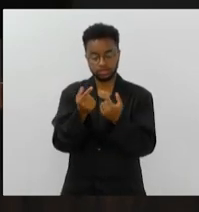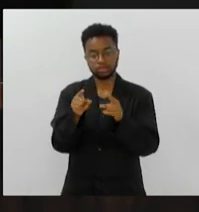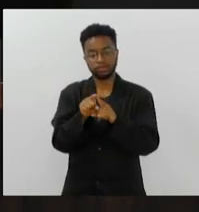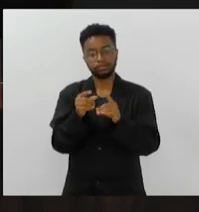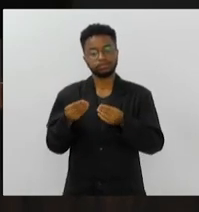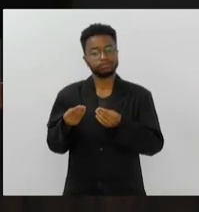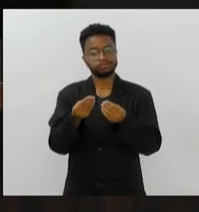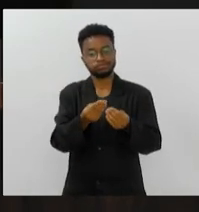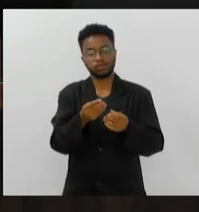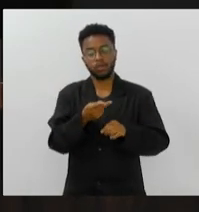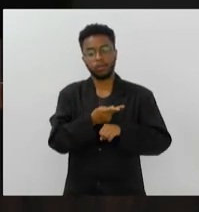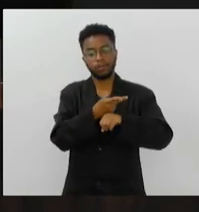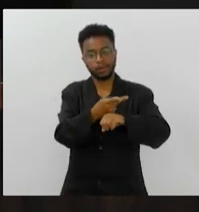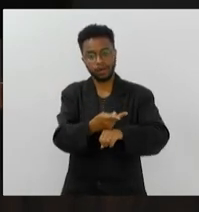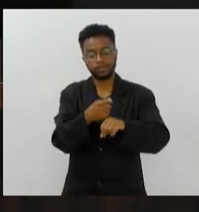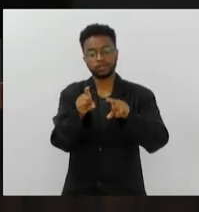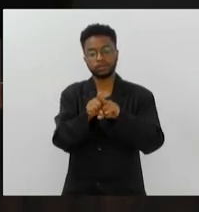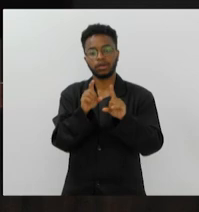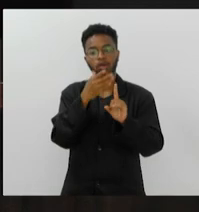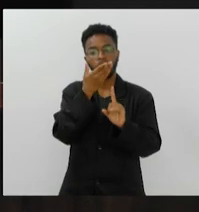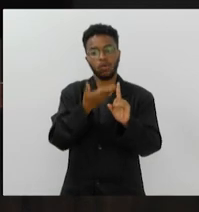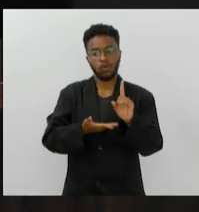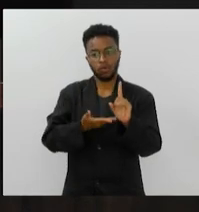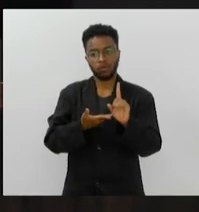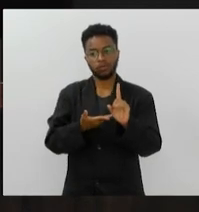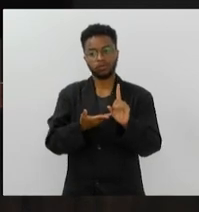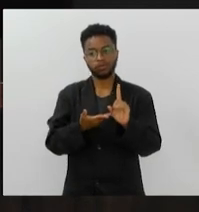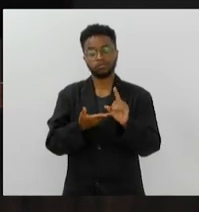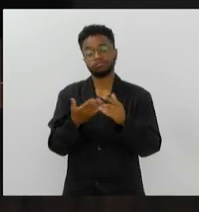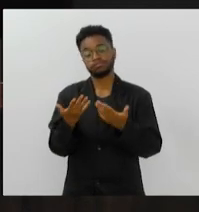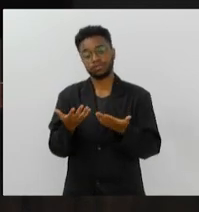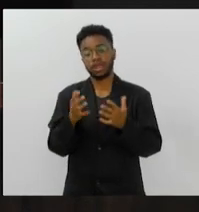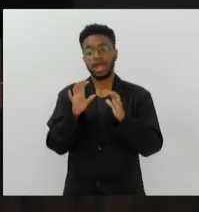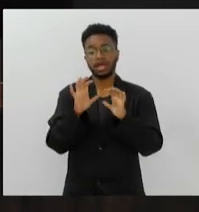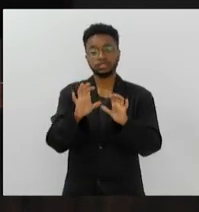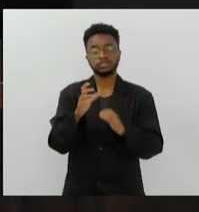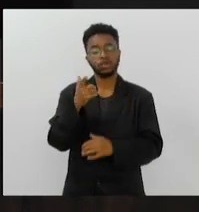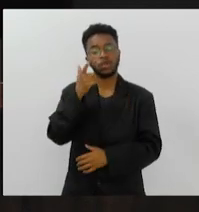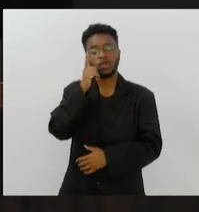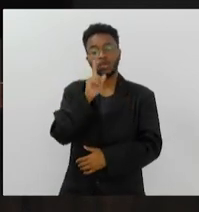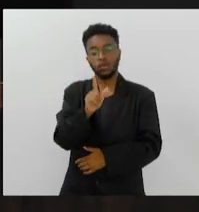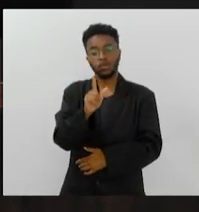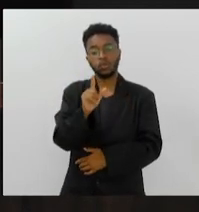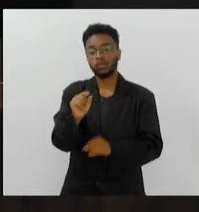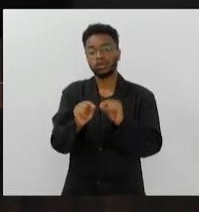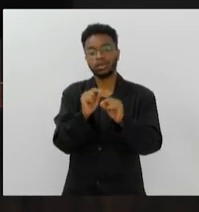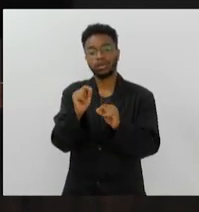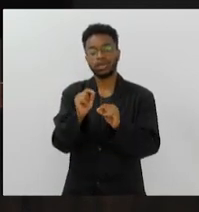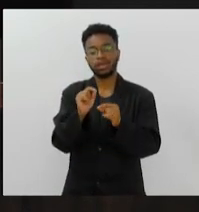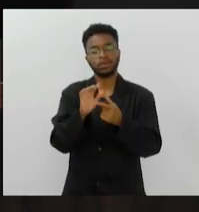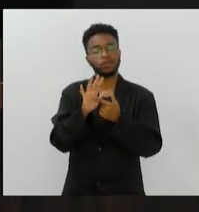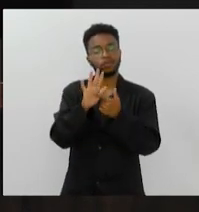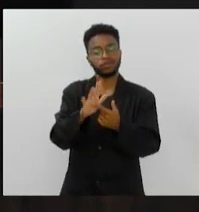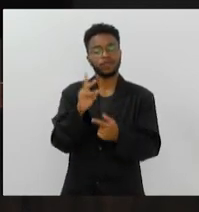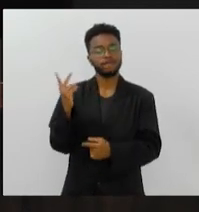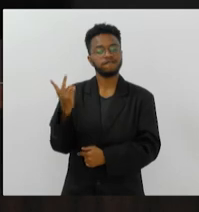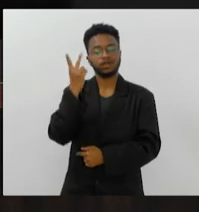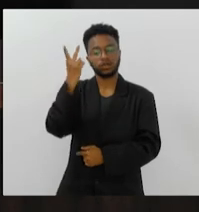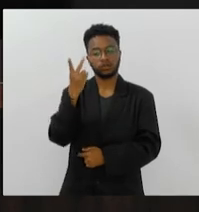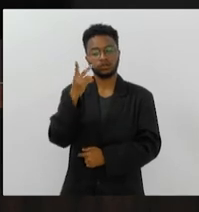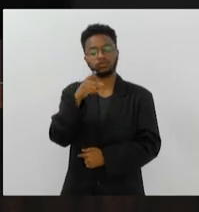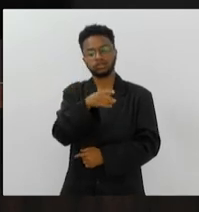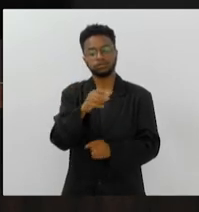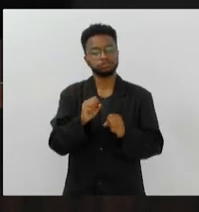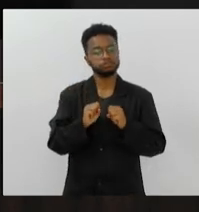para o senhor, homenageando e dessa forma, coroando tantos anos de dedicação na